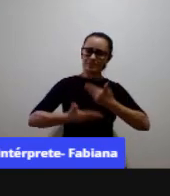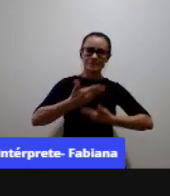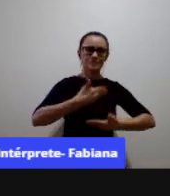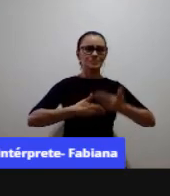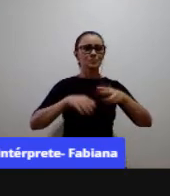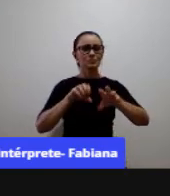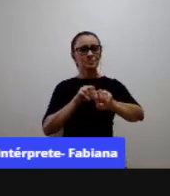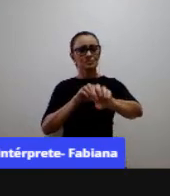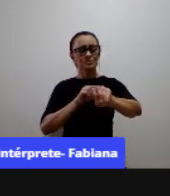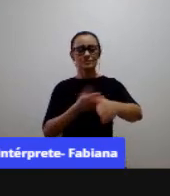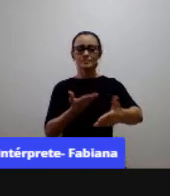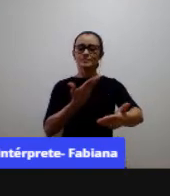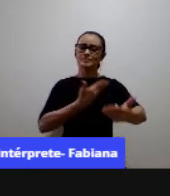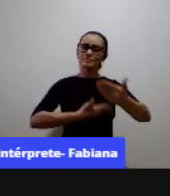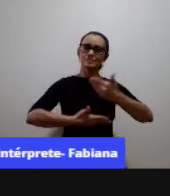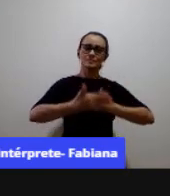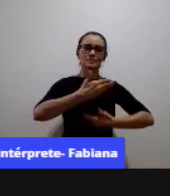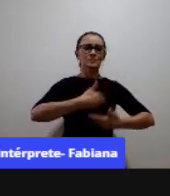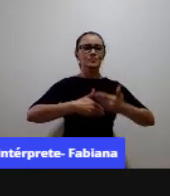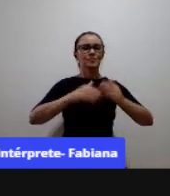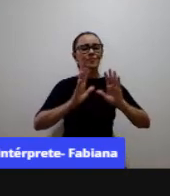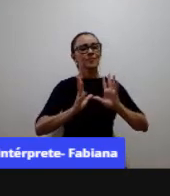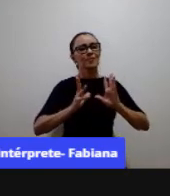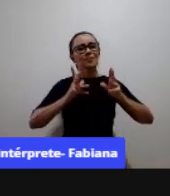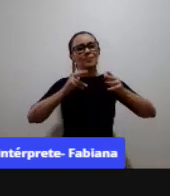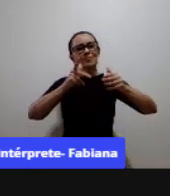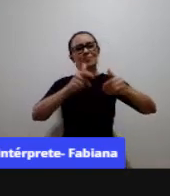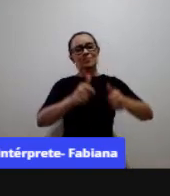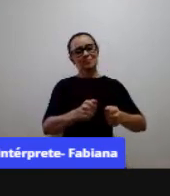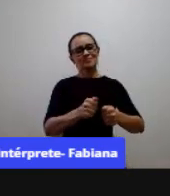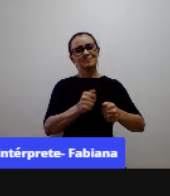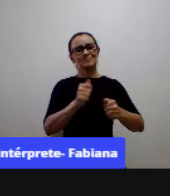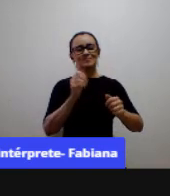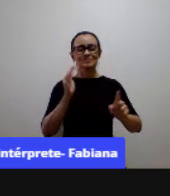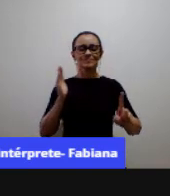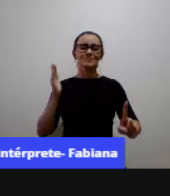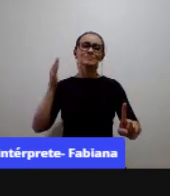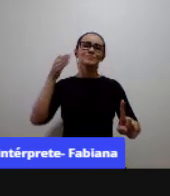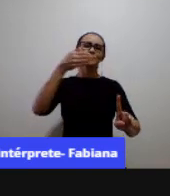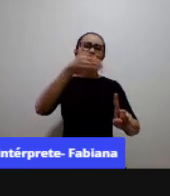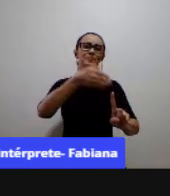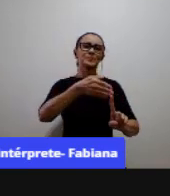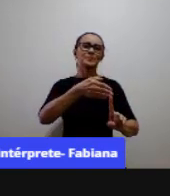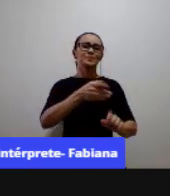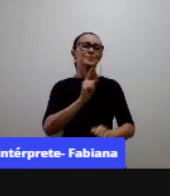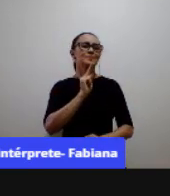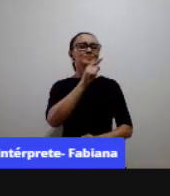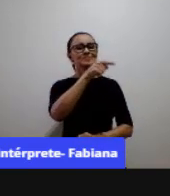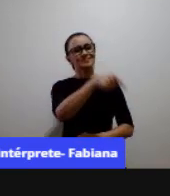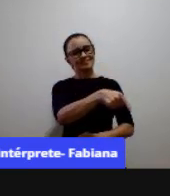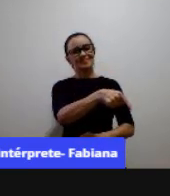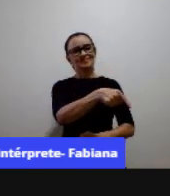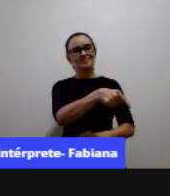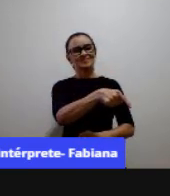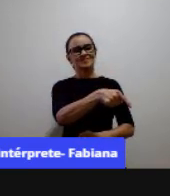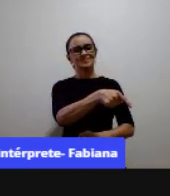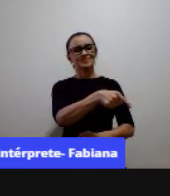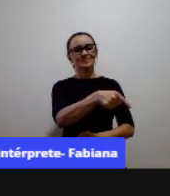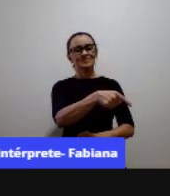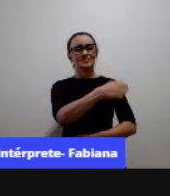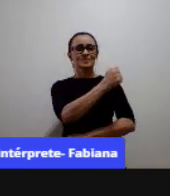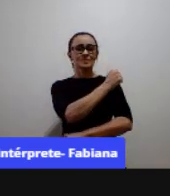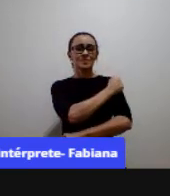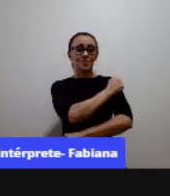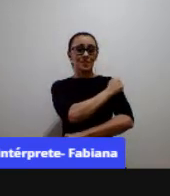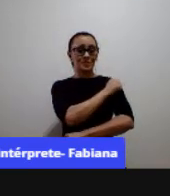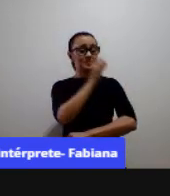colaborativo. Todos em prol de um único objetivo, que é o desenvolvimento do aluno com deficiência,